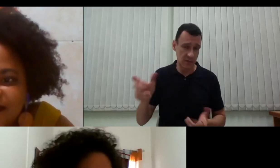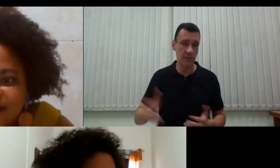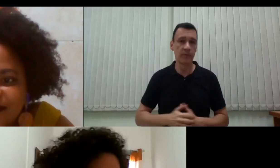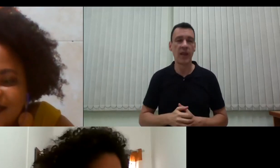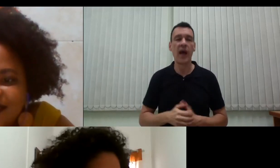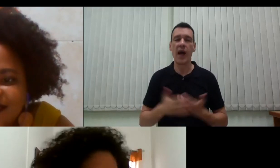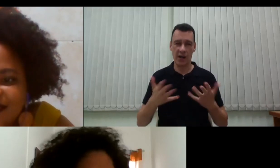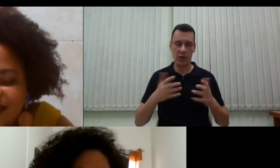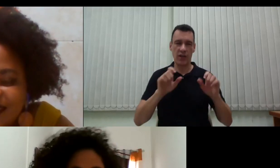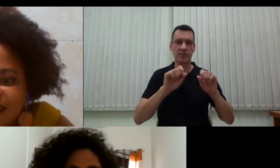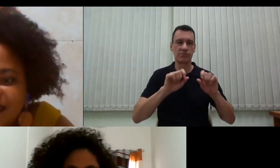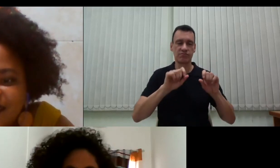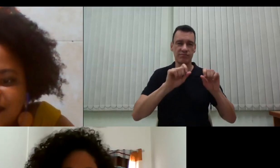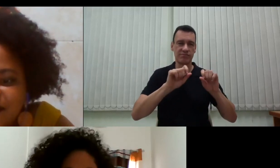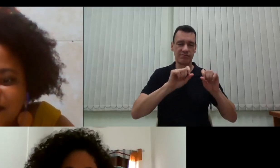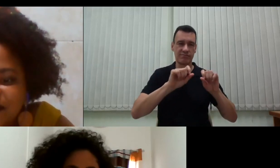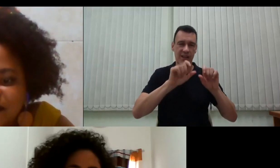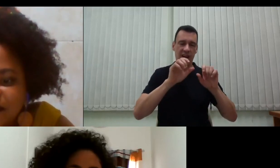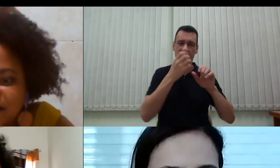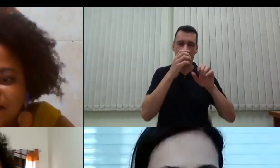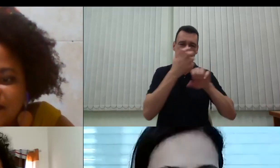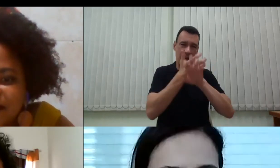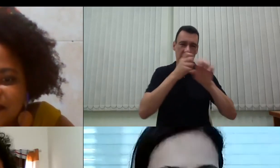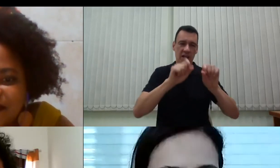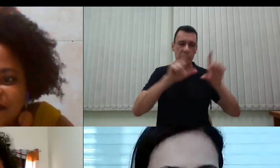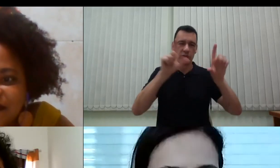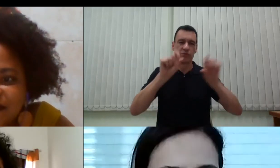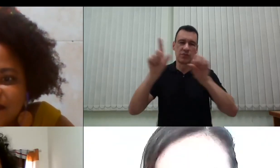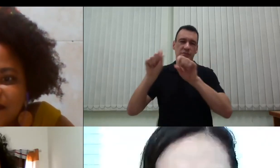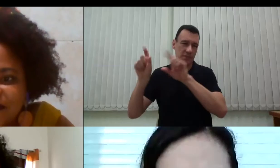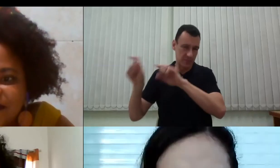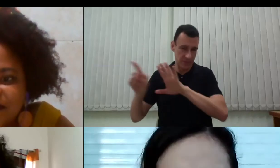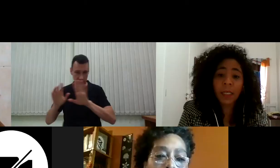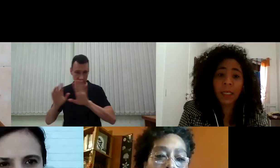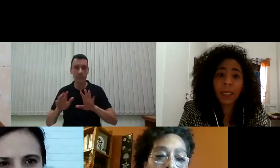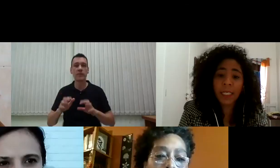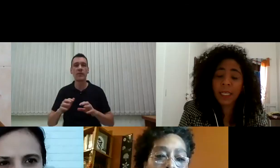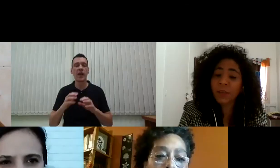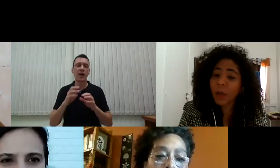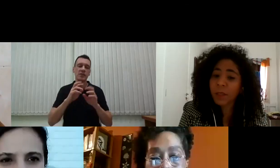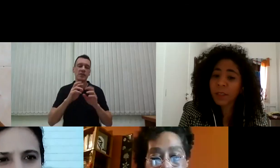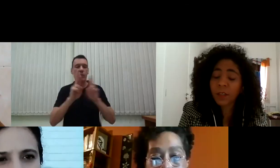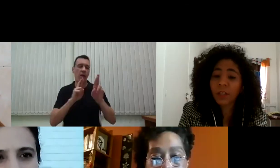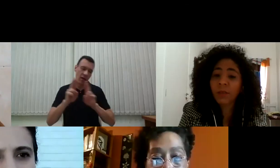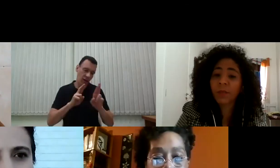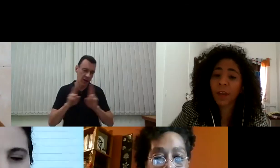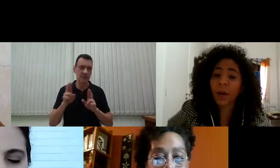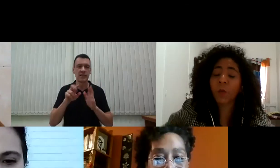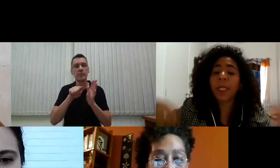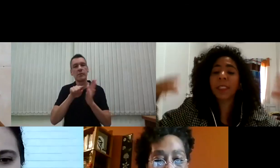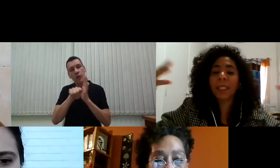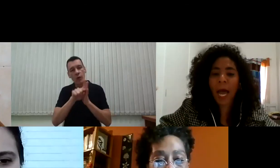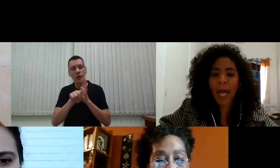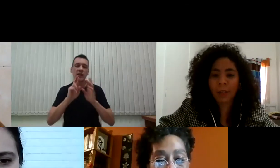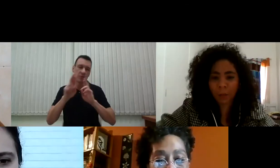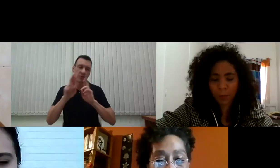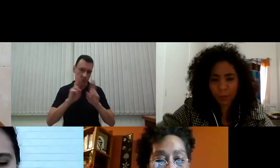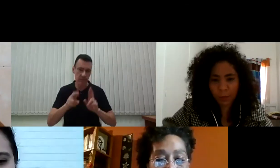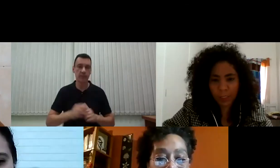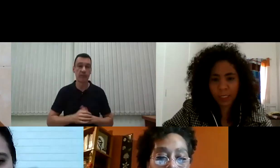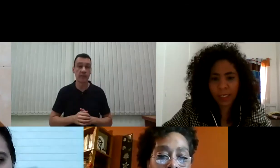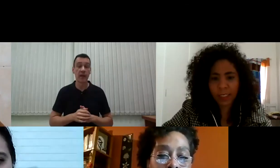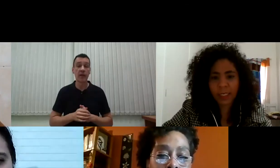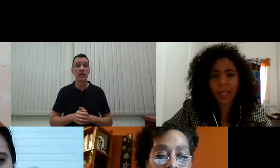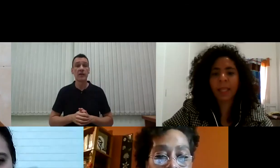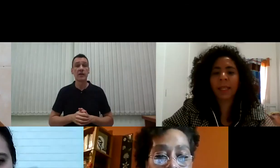todo mundo agora. A gente vai continuar com as perguntas das pessoas que estão participando. E nessas obras a gente vê a humanidade de